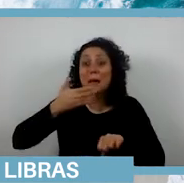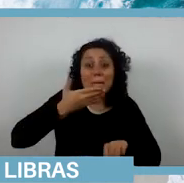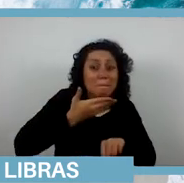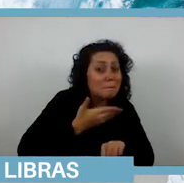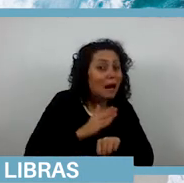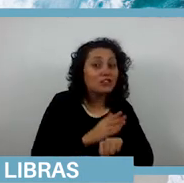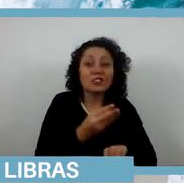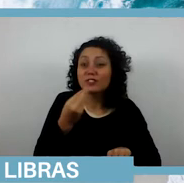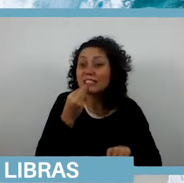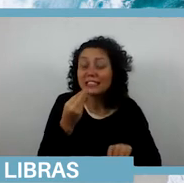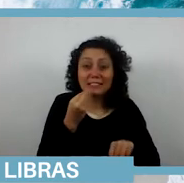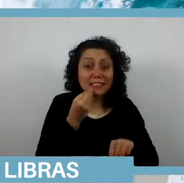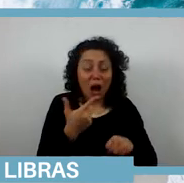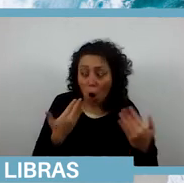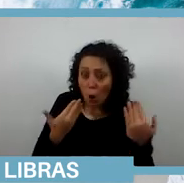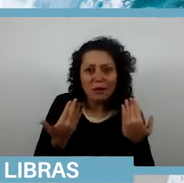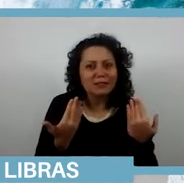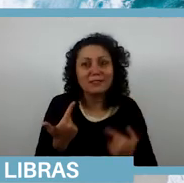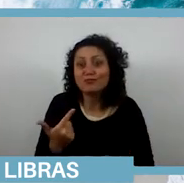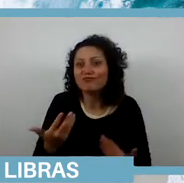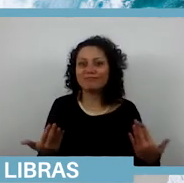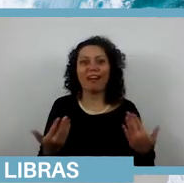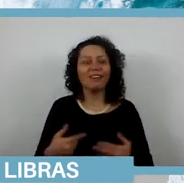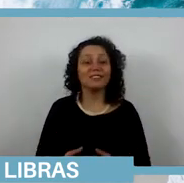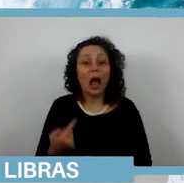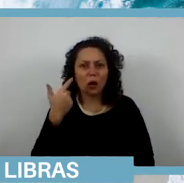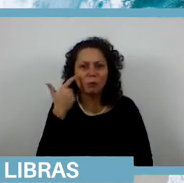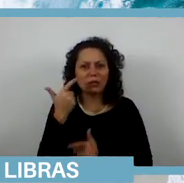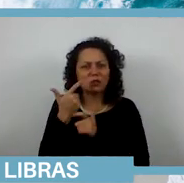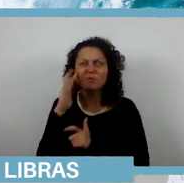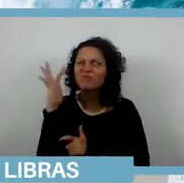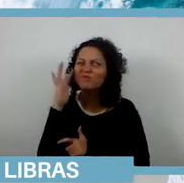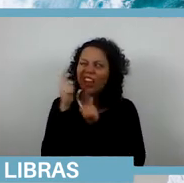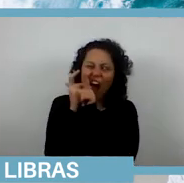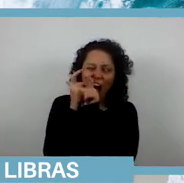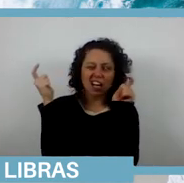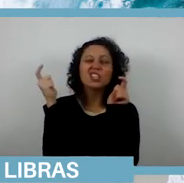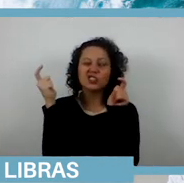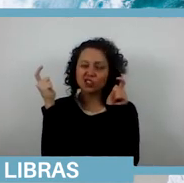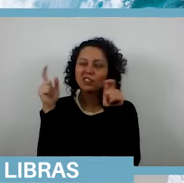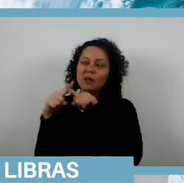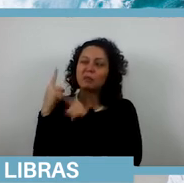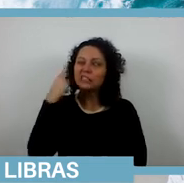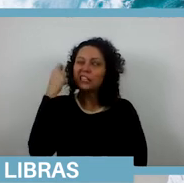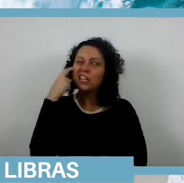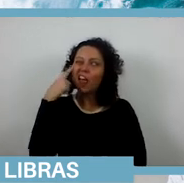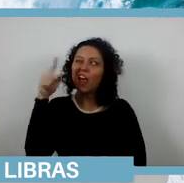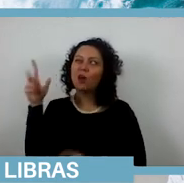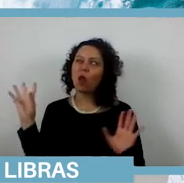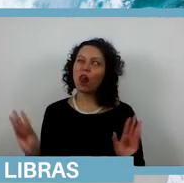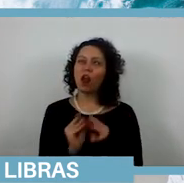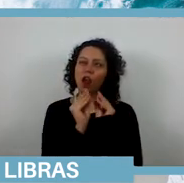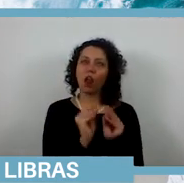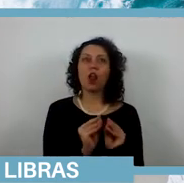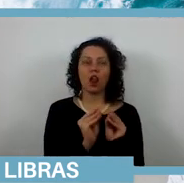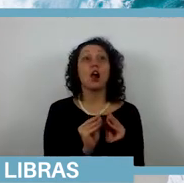sempre procuro caminho assim de ar penso grande é crio uma versão enxuta daquela ideia e vou